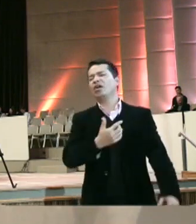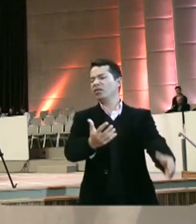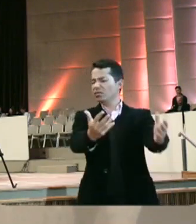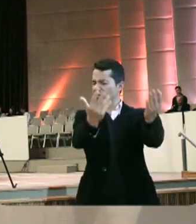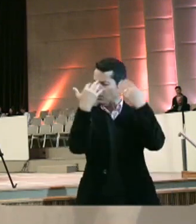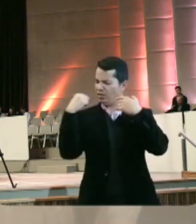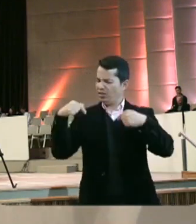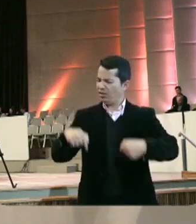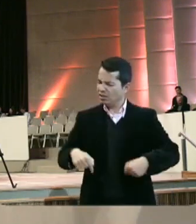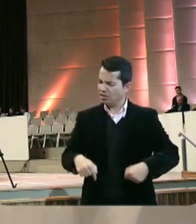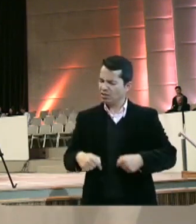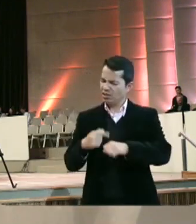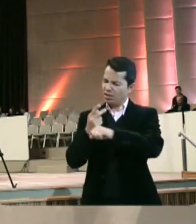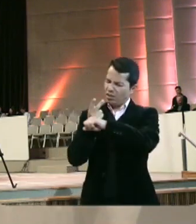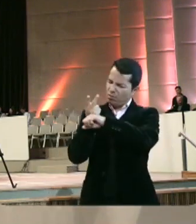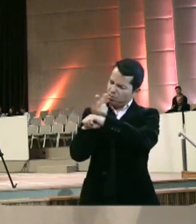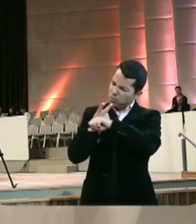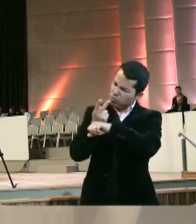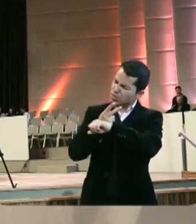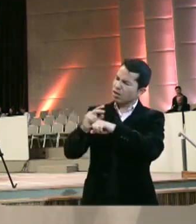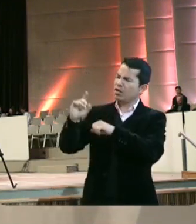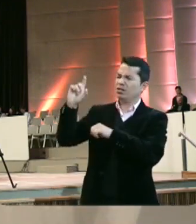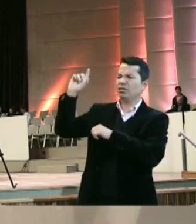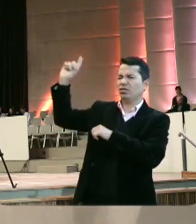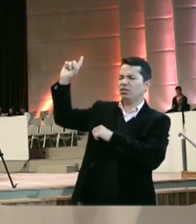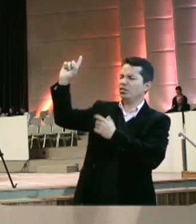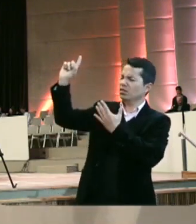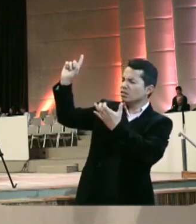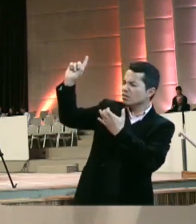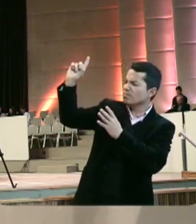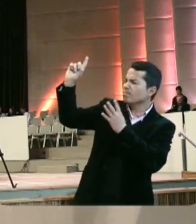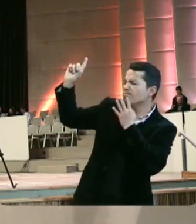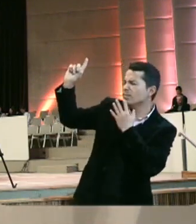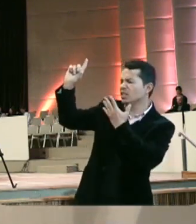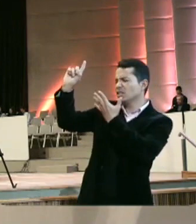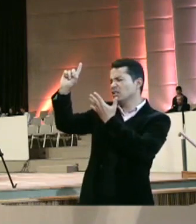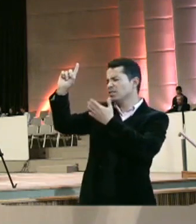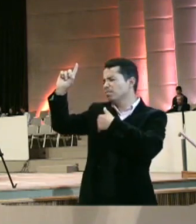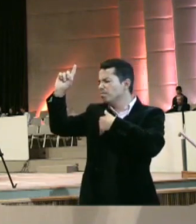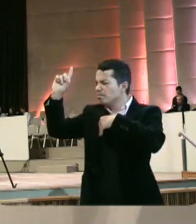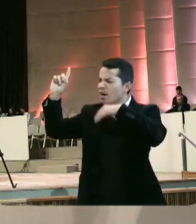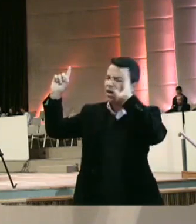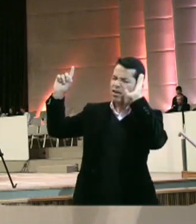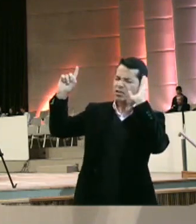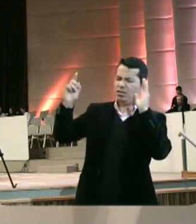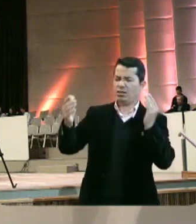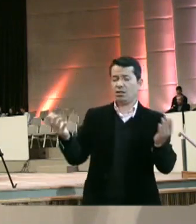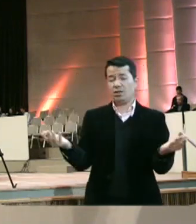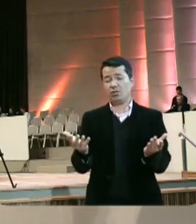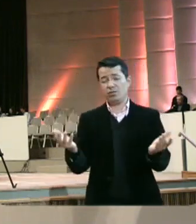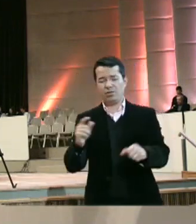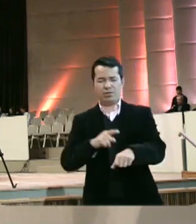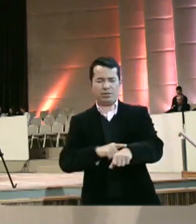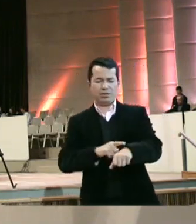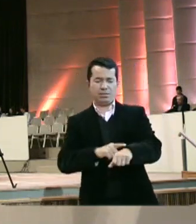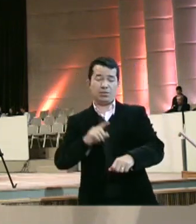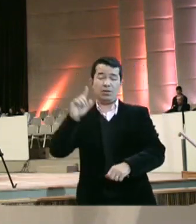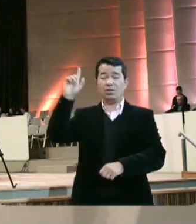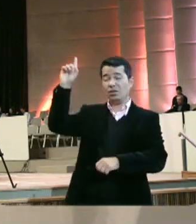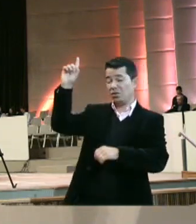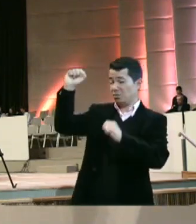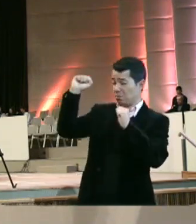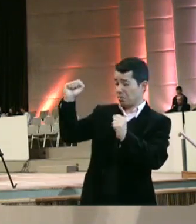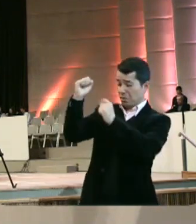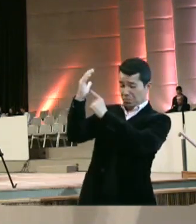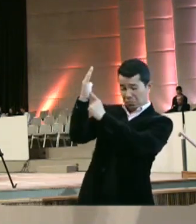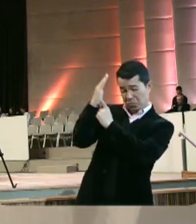a tua face, adorar ao Senhor, junto com os nossos irmãos, e que nesse tempo o Senhor se revele